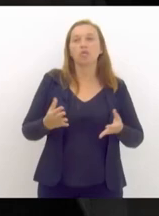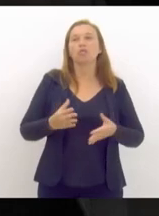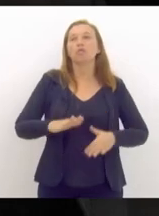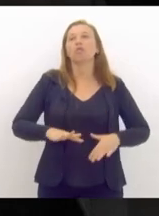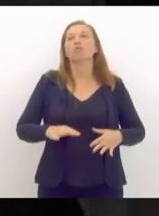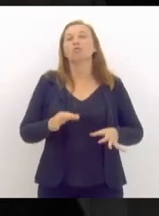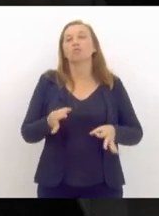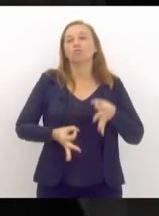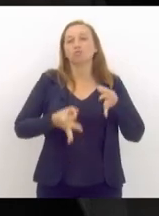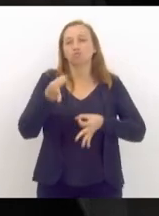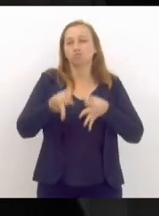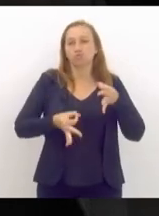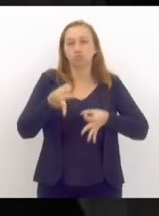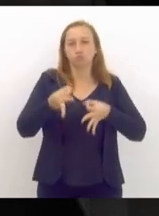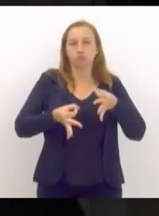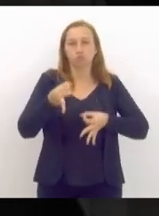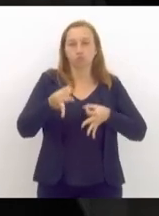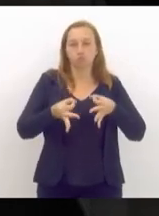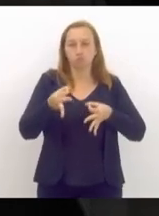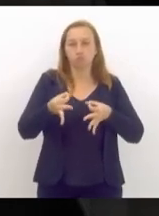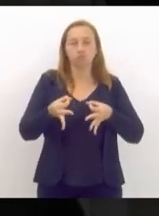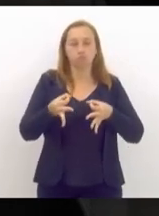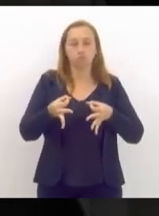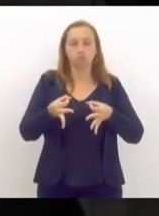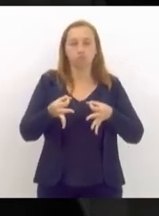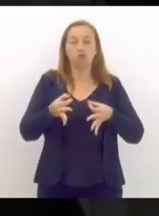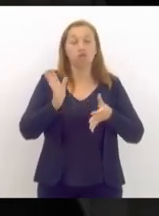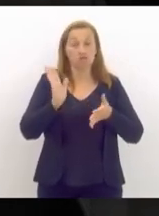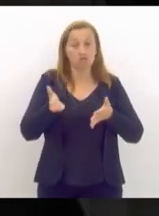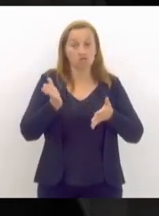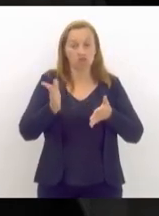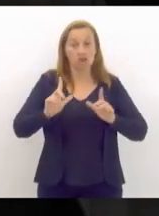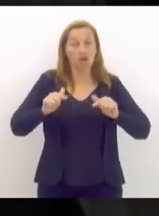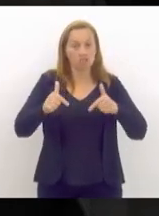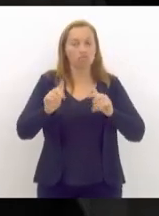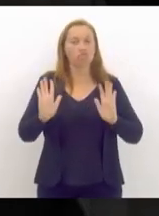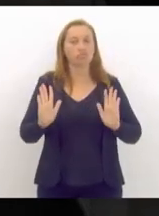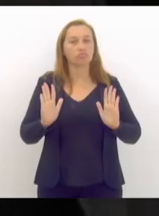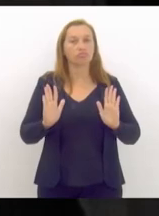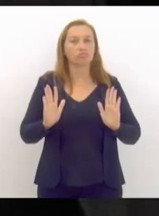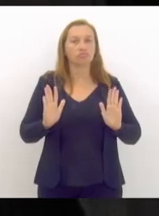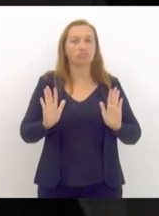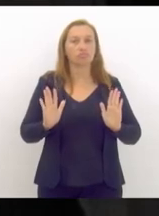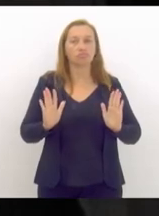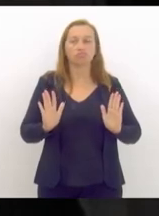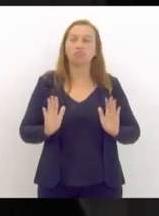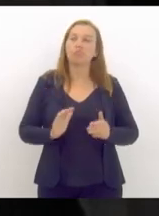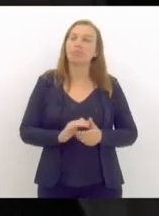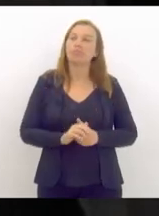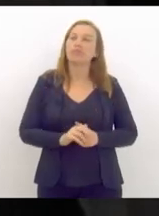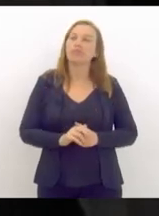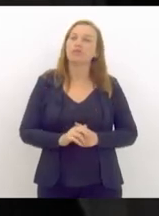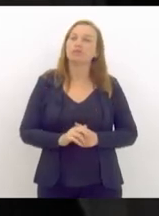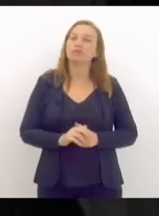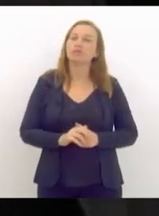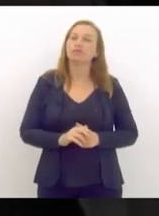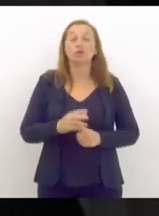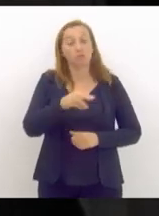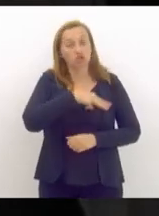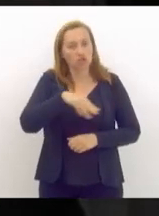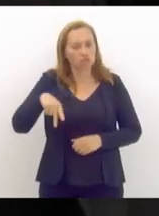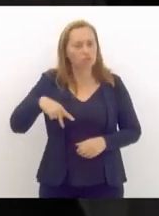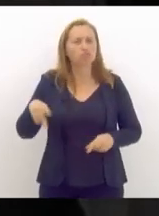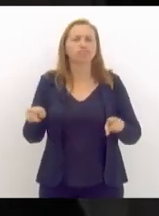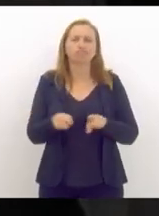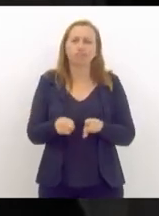que se manifestou e já providenciou a reposição. E, em seguida, o Ministério